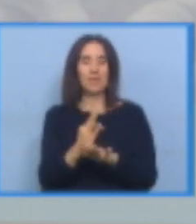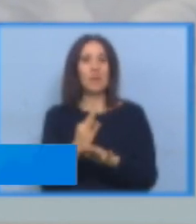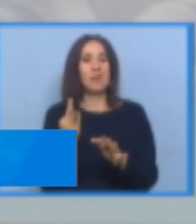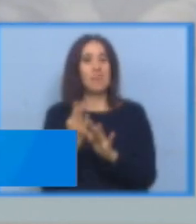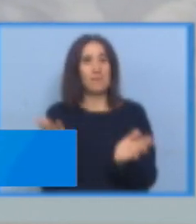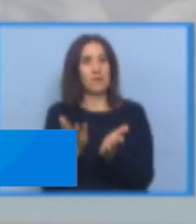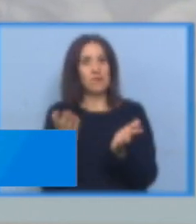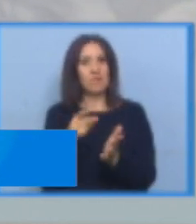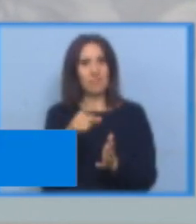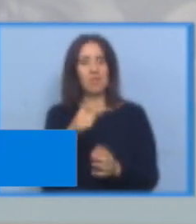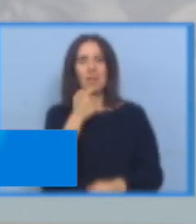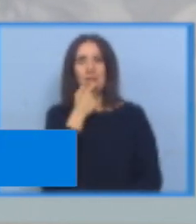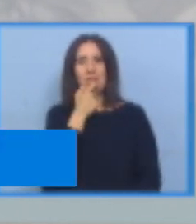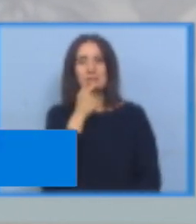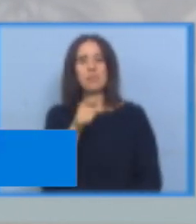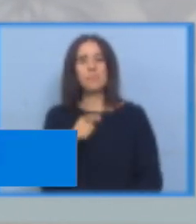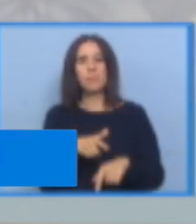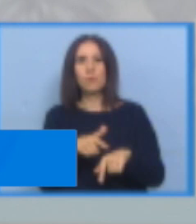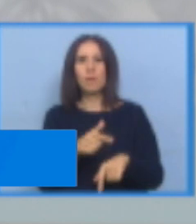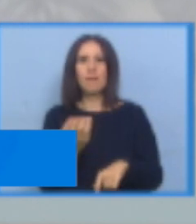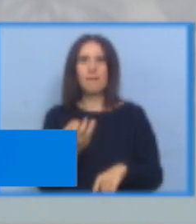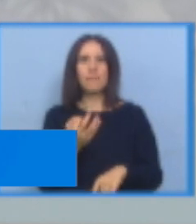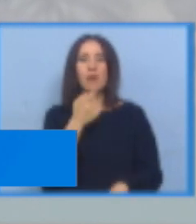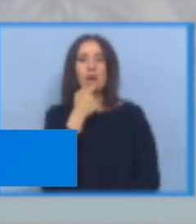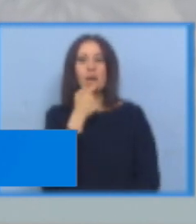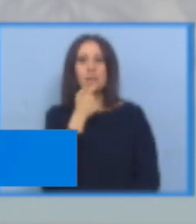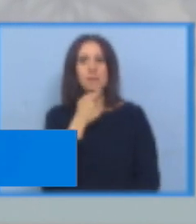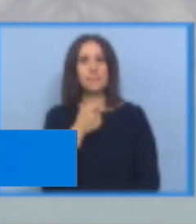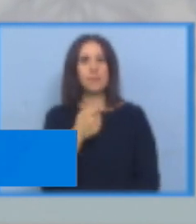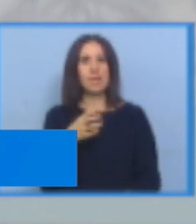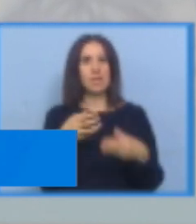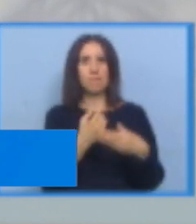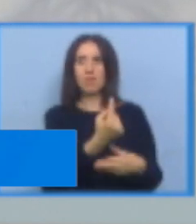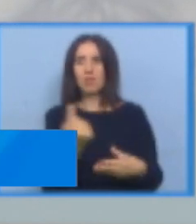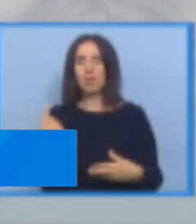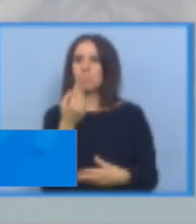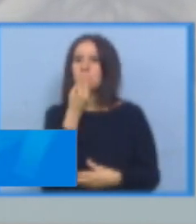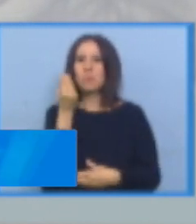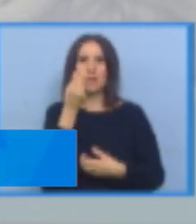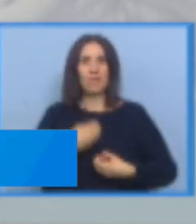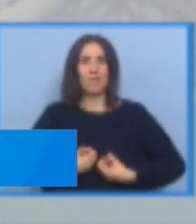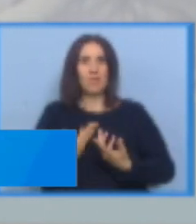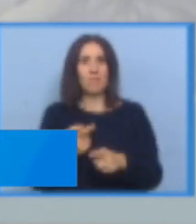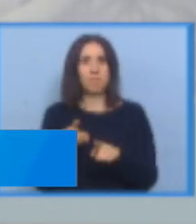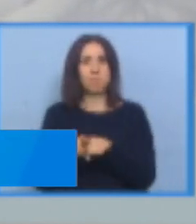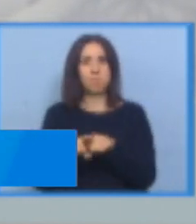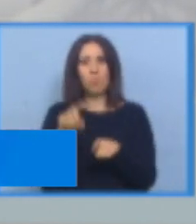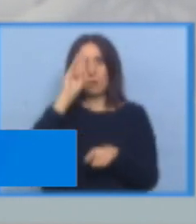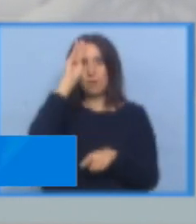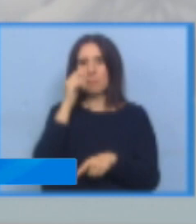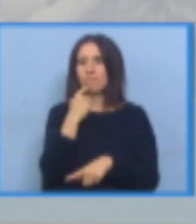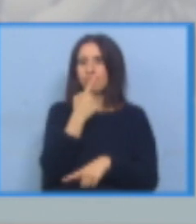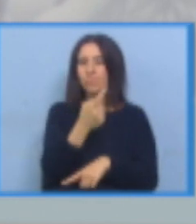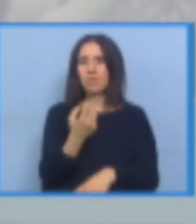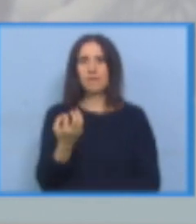festiva, seja um momento em que realmente cada equipa dê o melhor de si, tal como o Papa refere, e